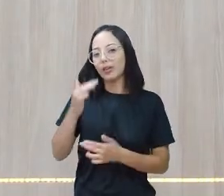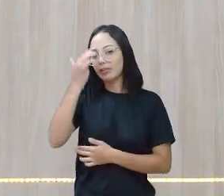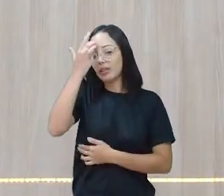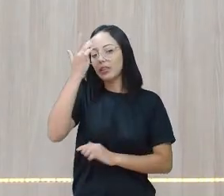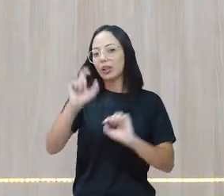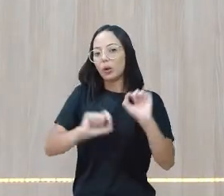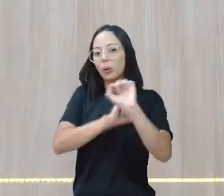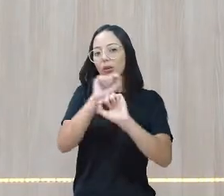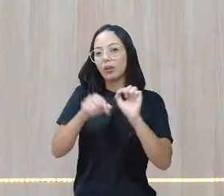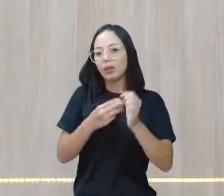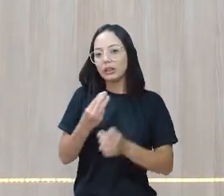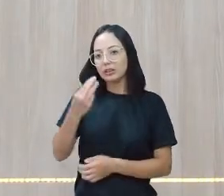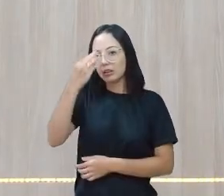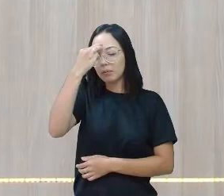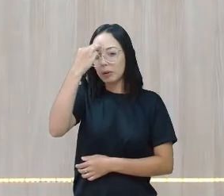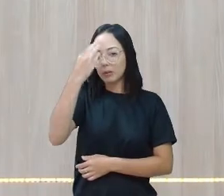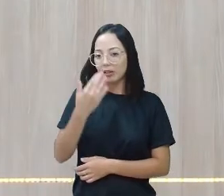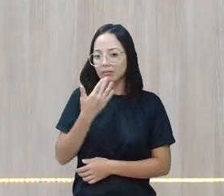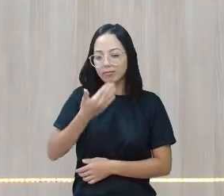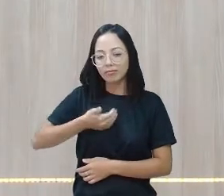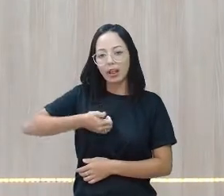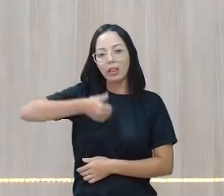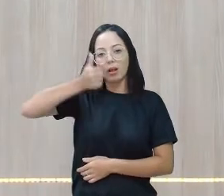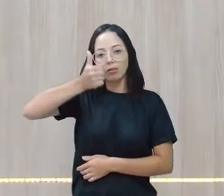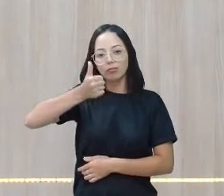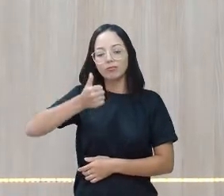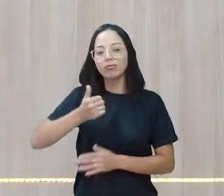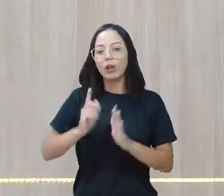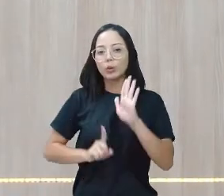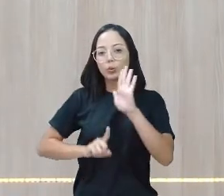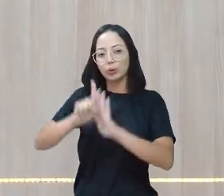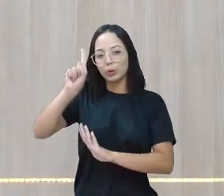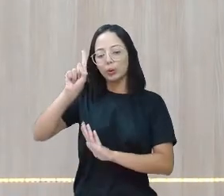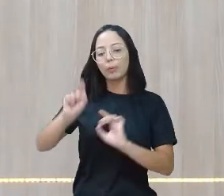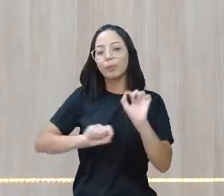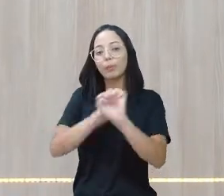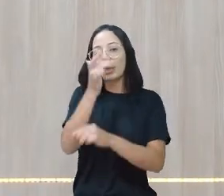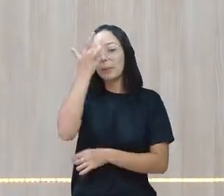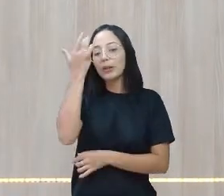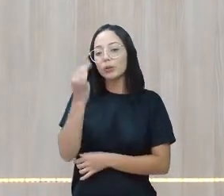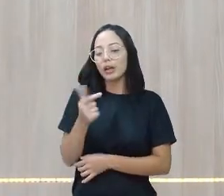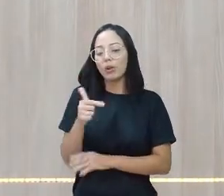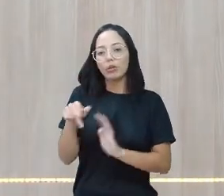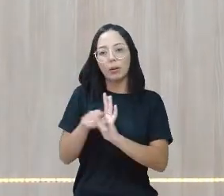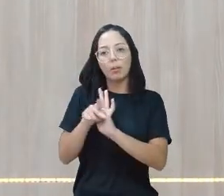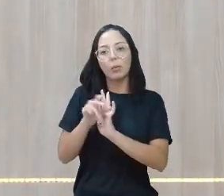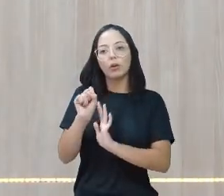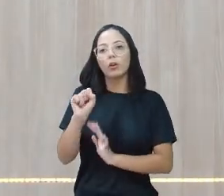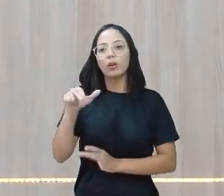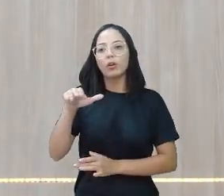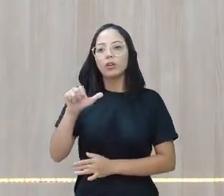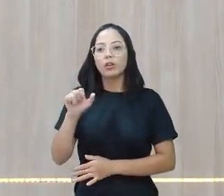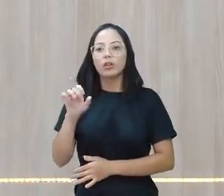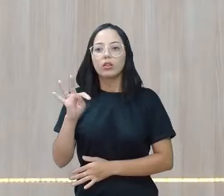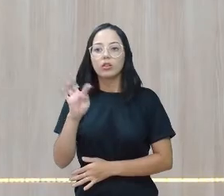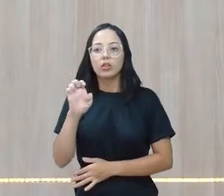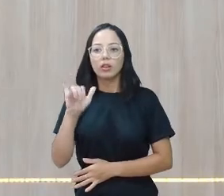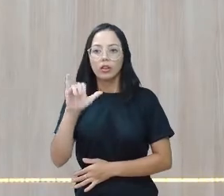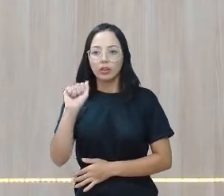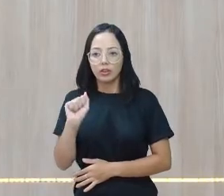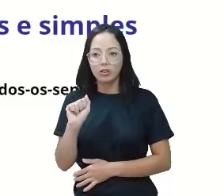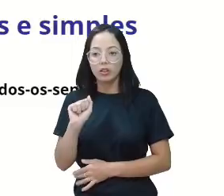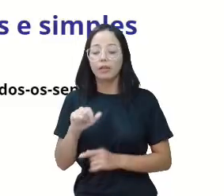memória dele seja bem mais aguçada do que a de uma pessoa que não tem a sinestesia. Outro elemento também